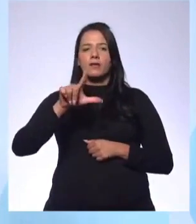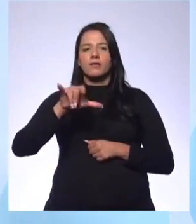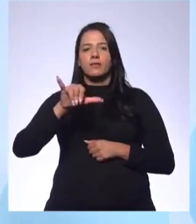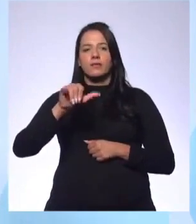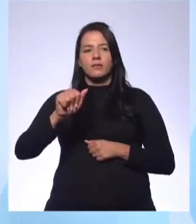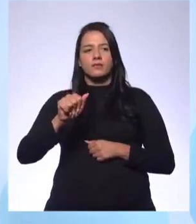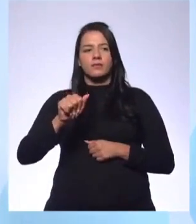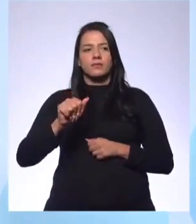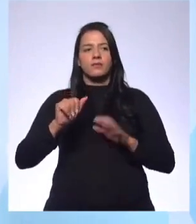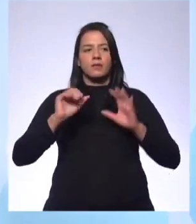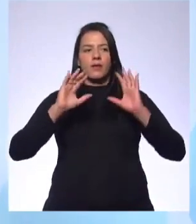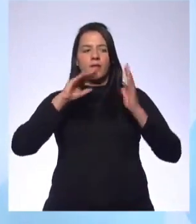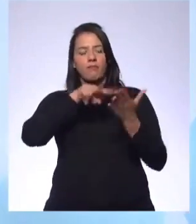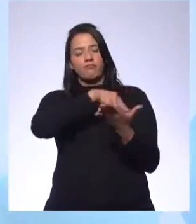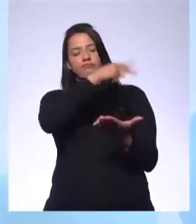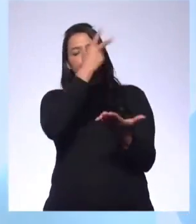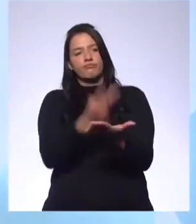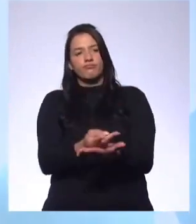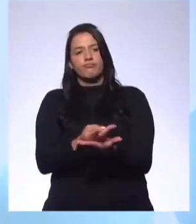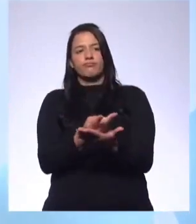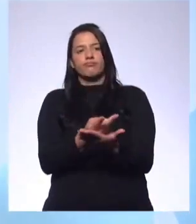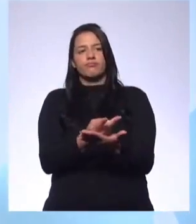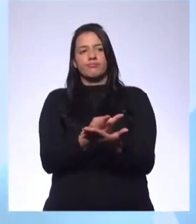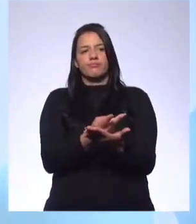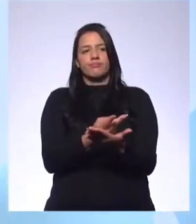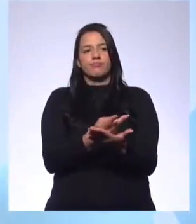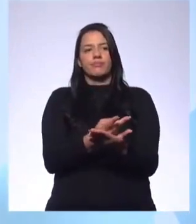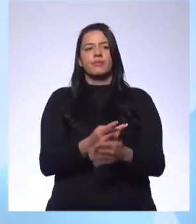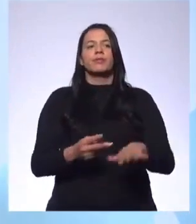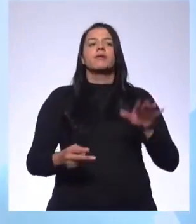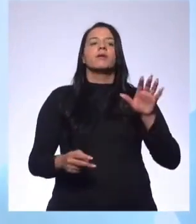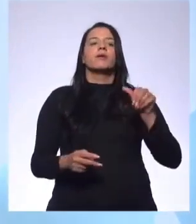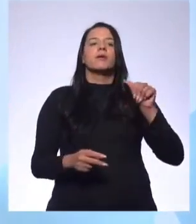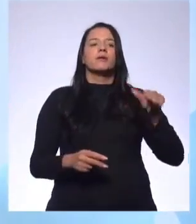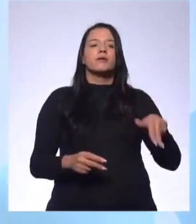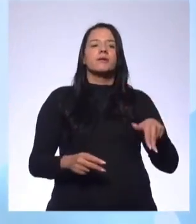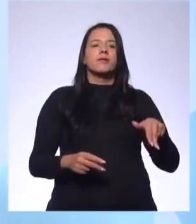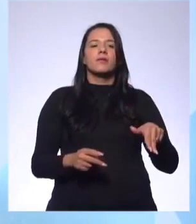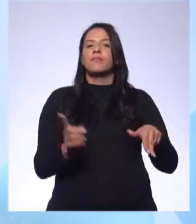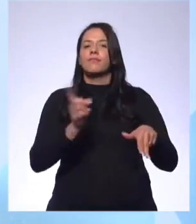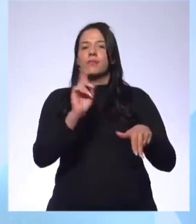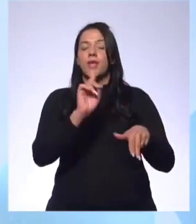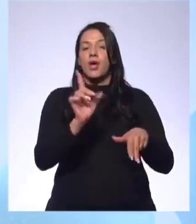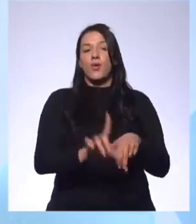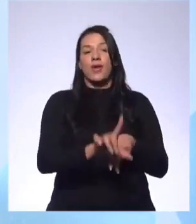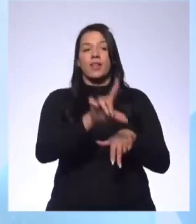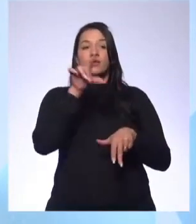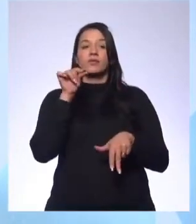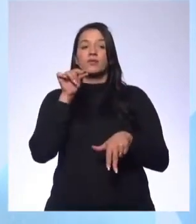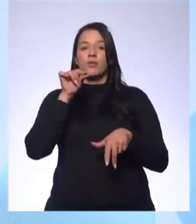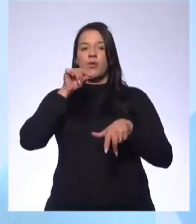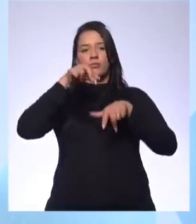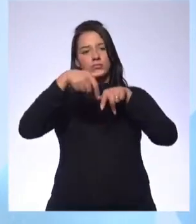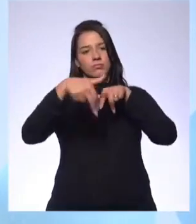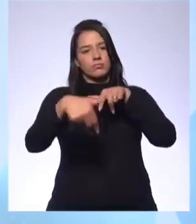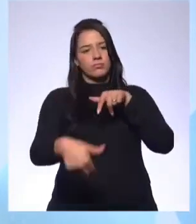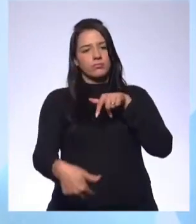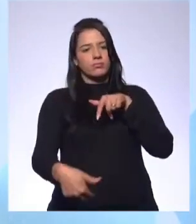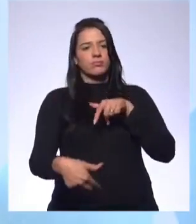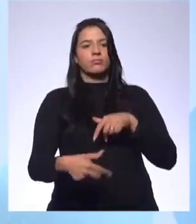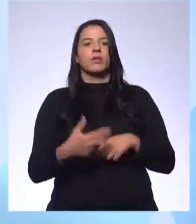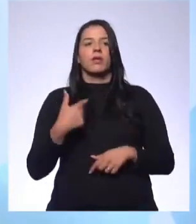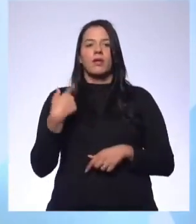ela? Ela cai da toca, ela despenca. E a Ana, ela cai? Não, ela escolhe descer. Então, é uma